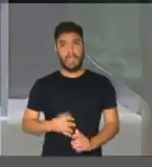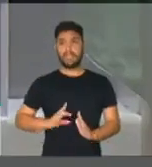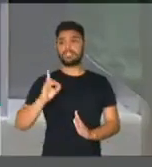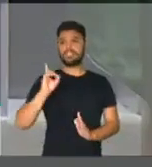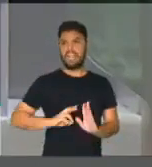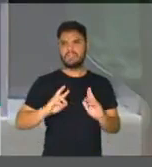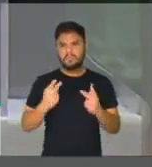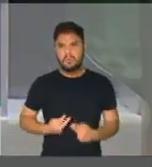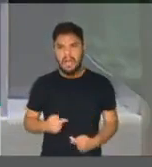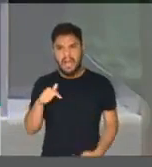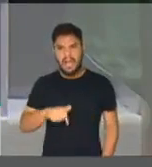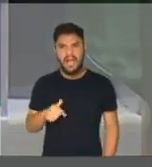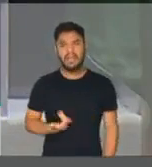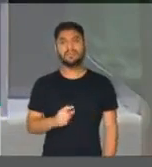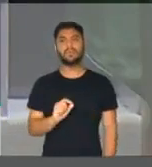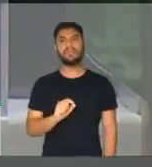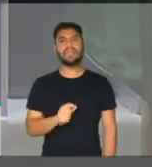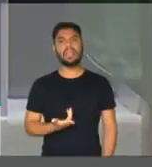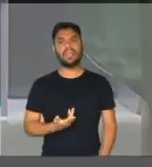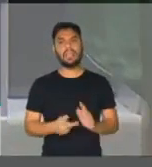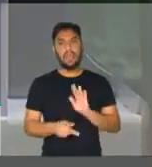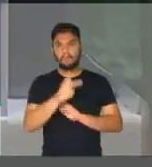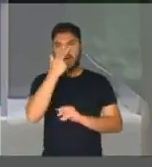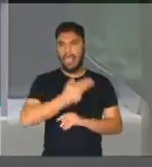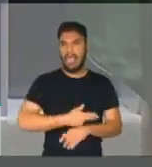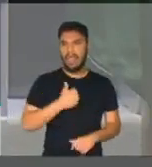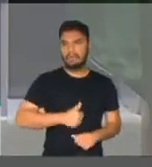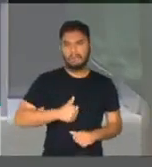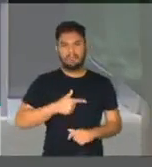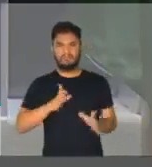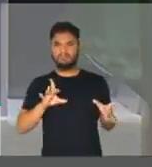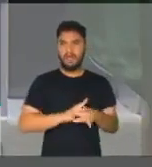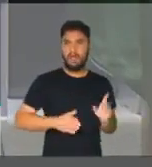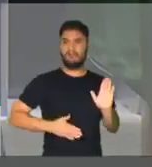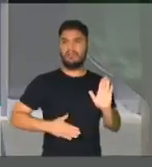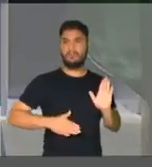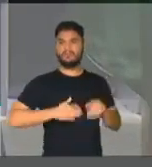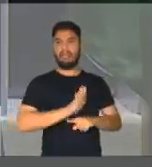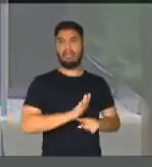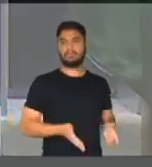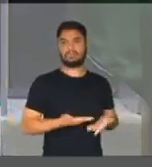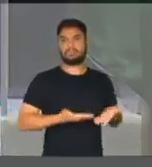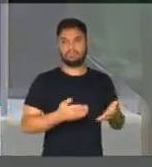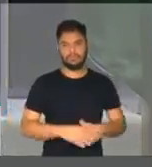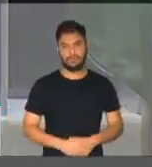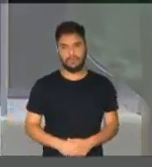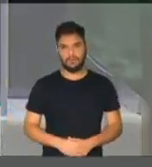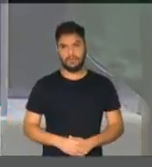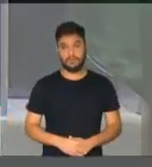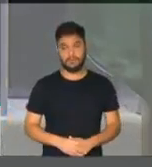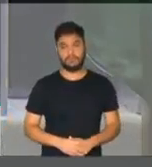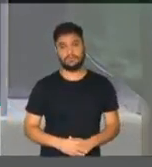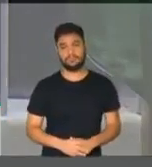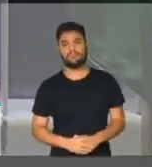direitos humanos são para o esterco da vagabundagem. O esterco da